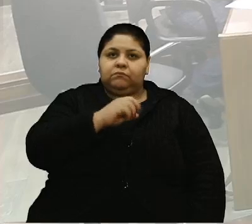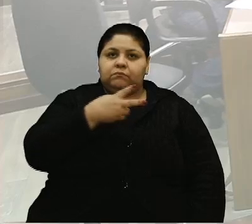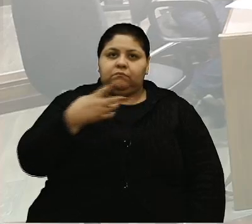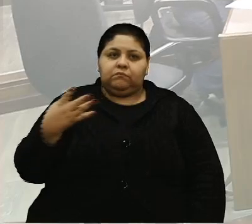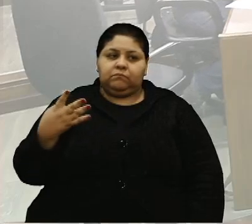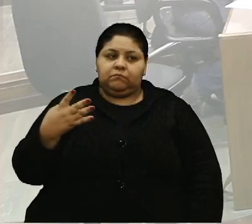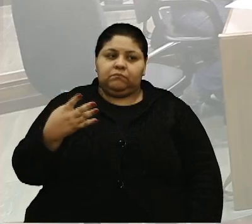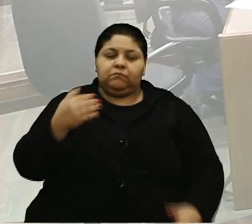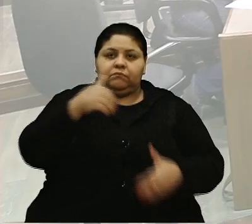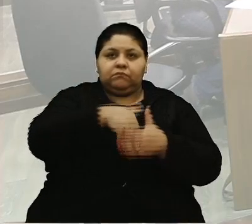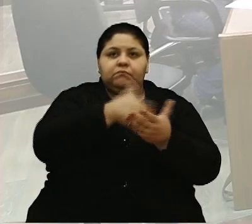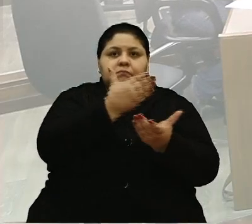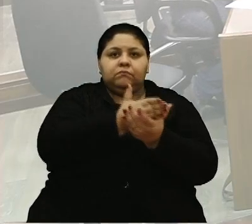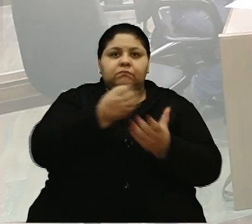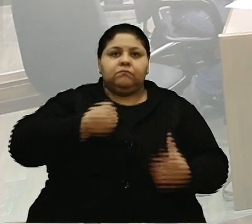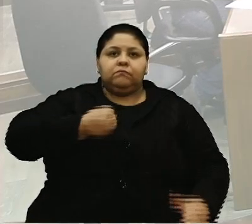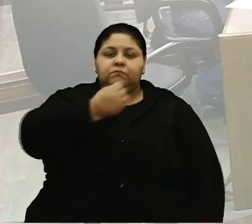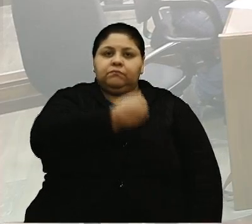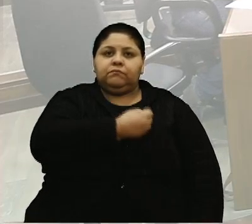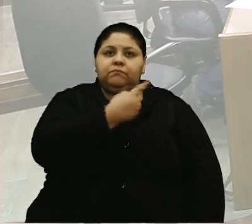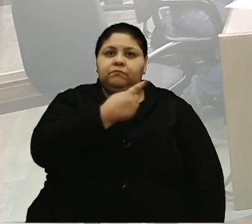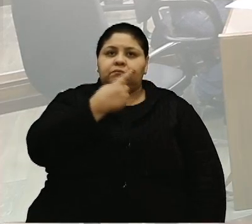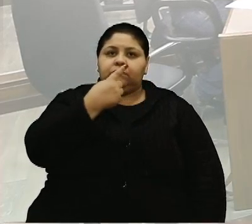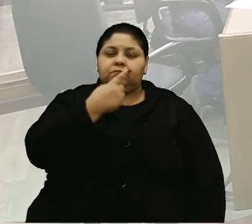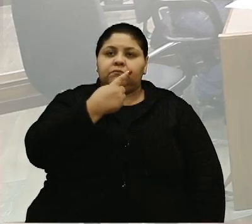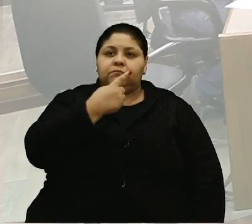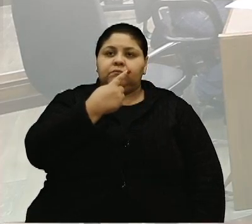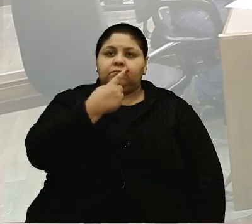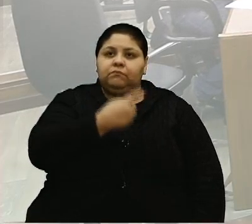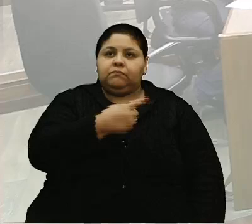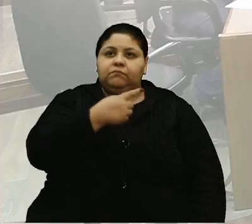118/2024, contido no processo número